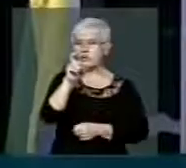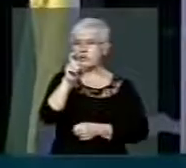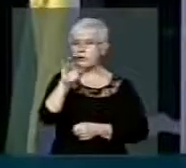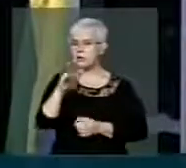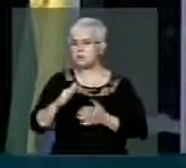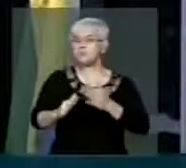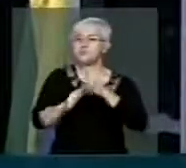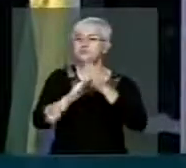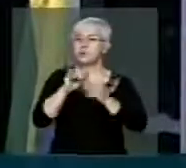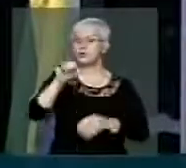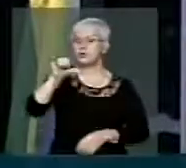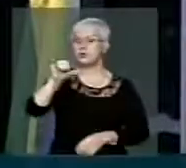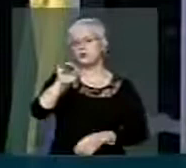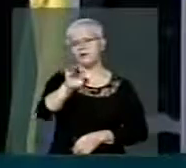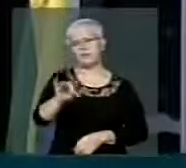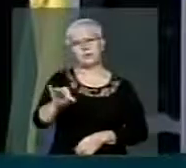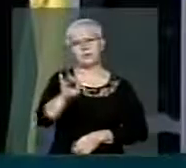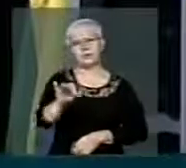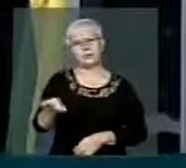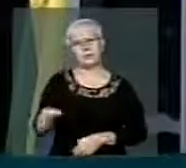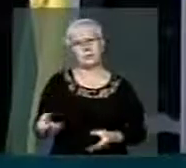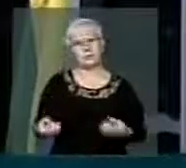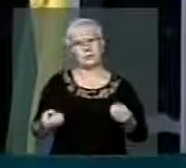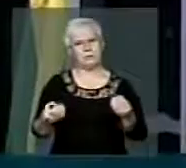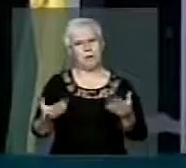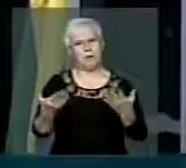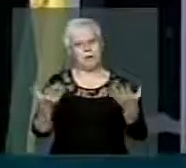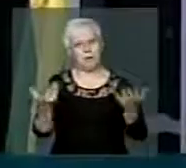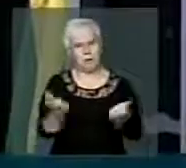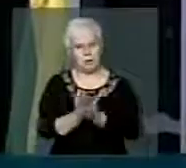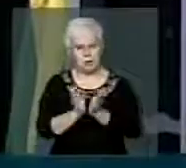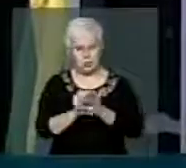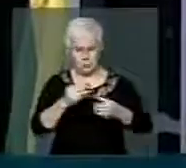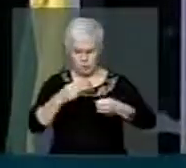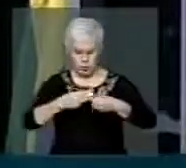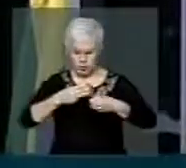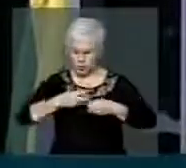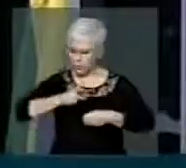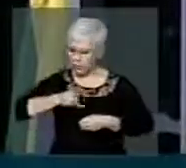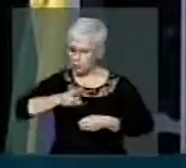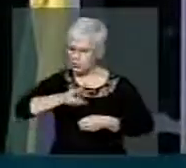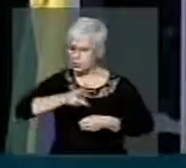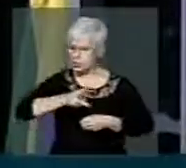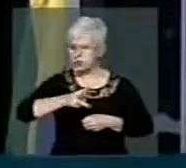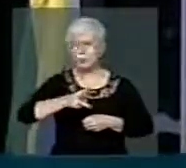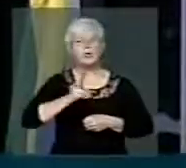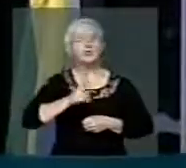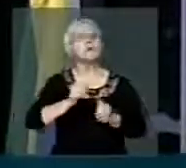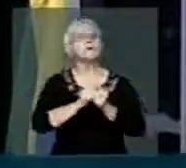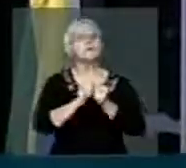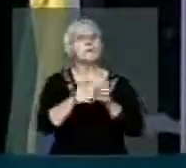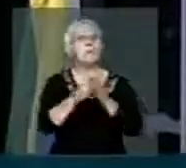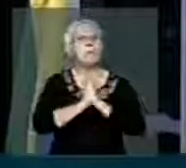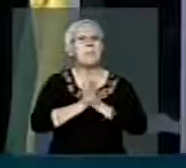9%. Isso faz com que os municípios continuem com o pires na mão,